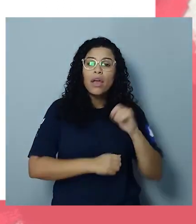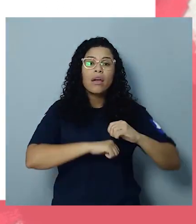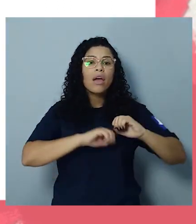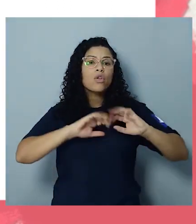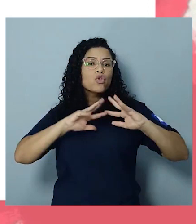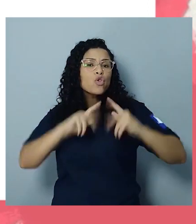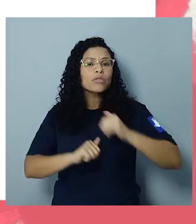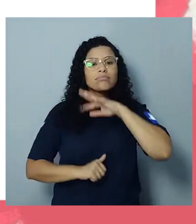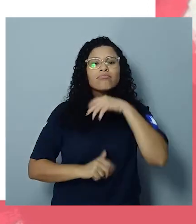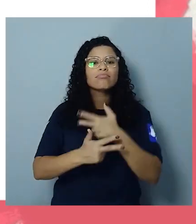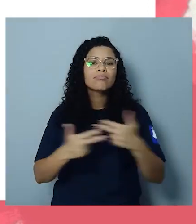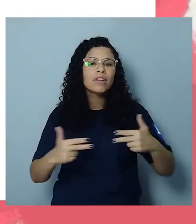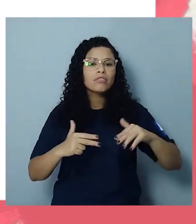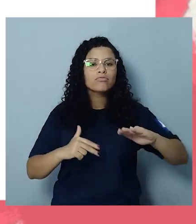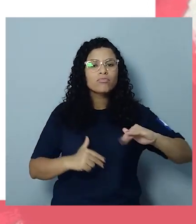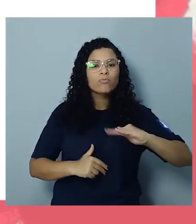bichinhos rastejantes